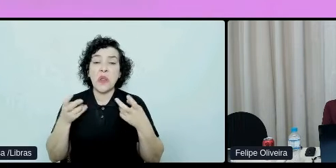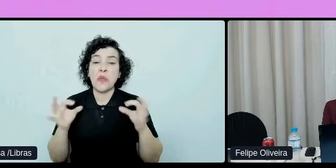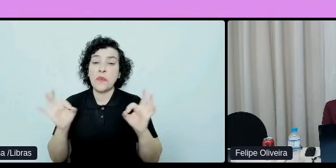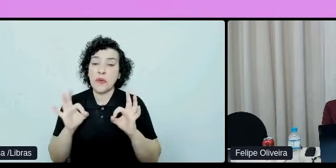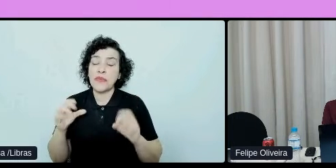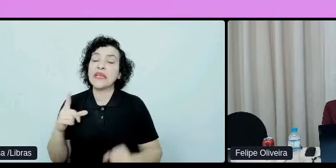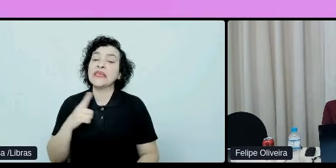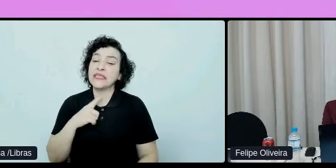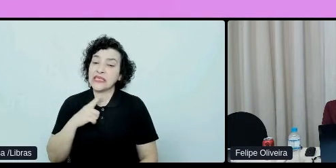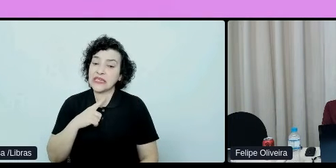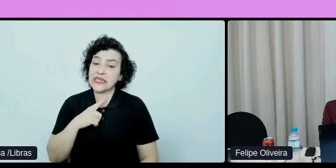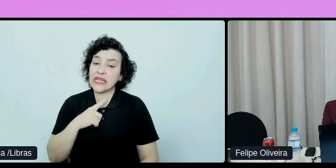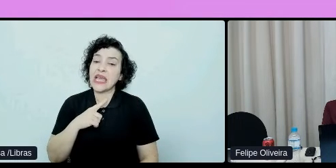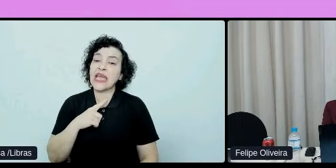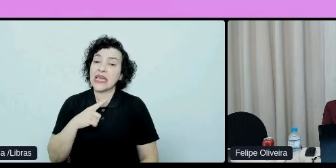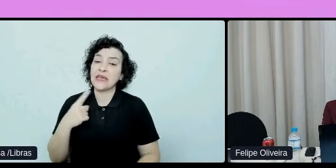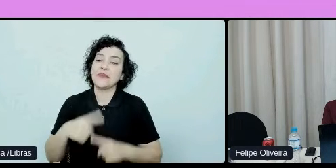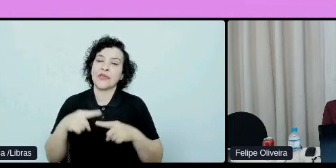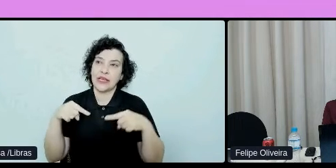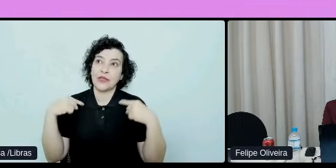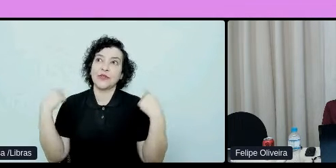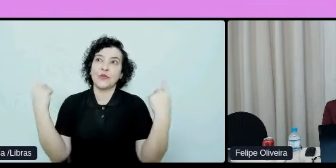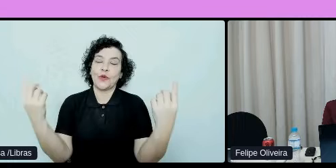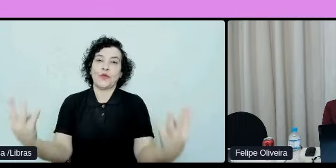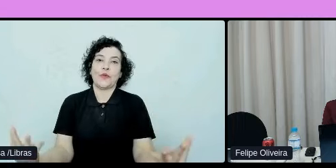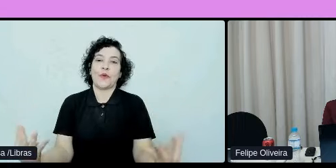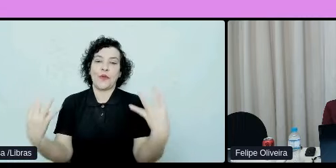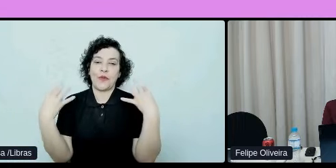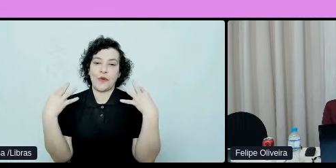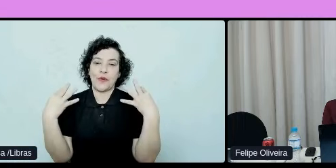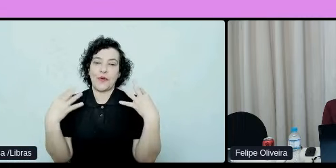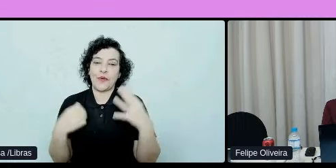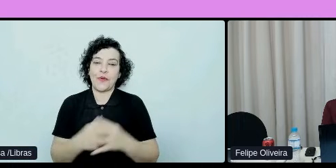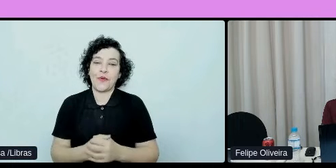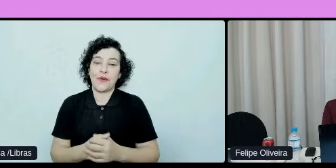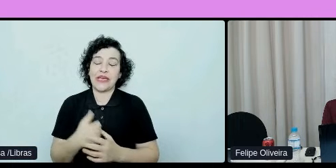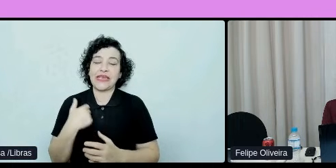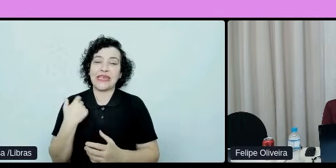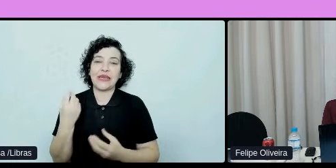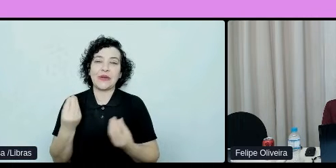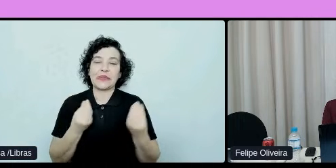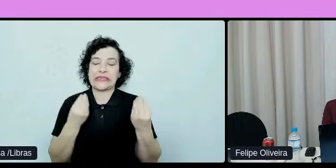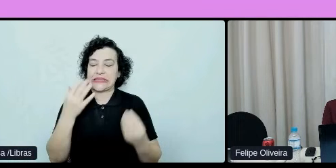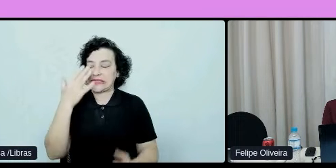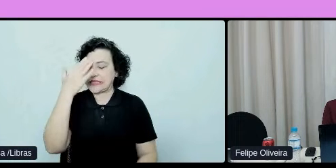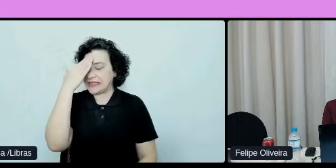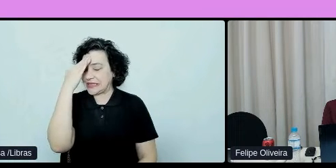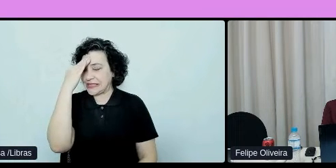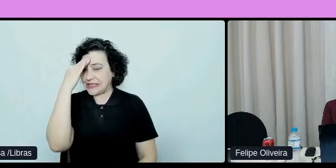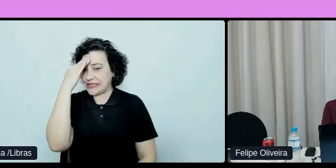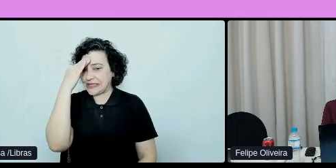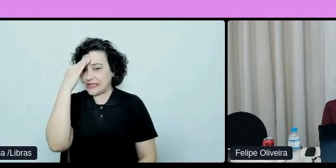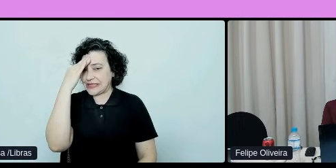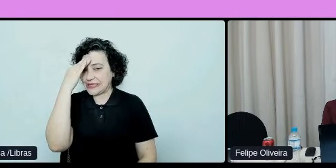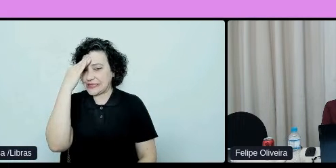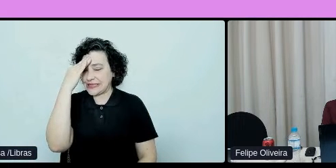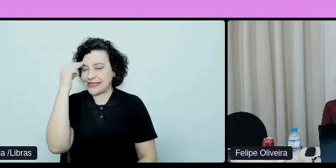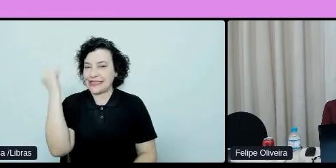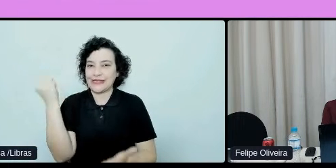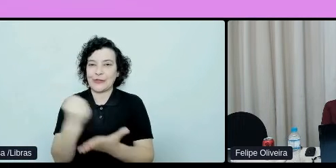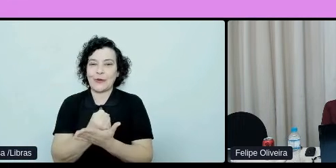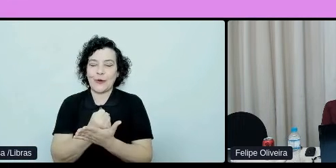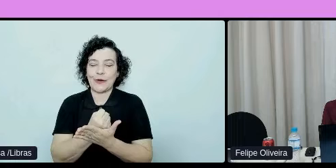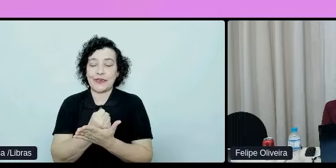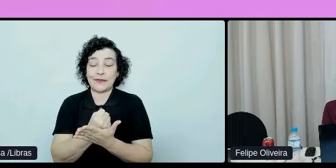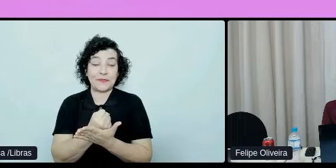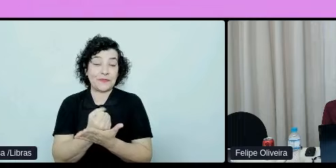percebi que eu falei em voz alta porque a sala inteira olhou pra minha cara. E eu fiquei naquele momento de, putz, que porcaria. Não